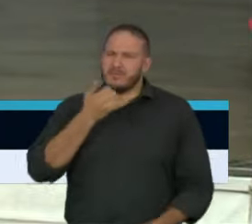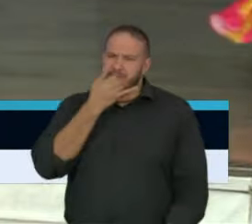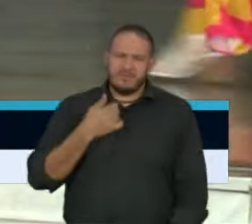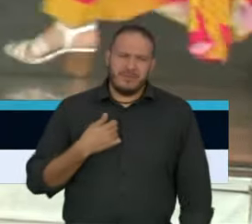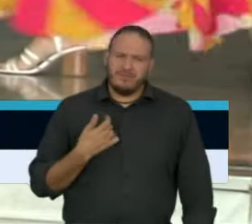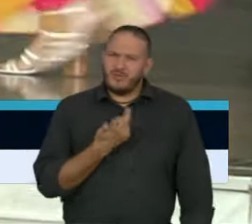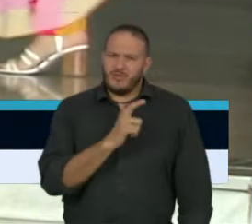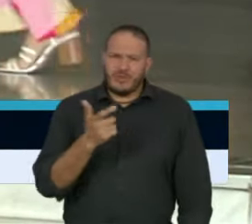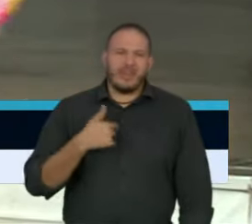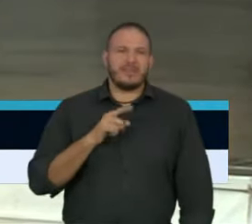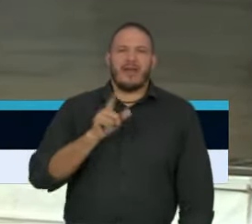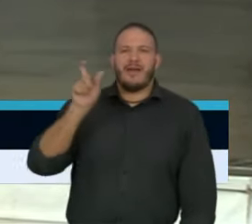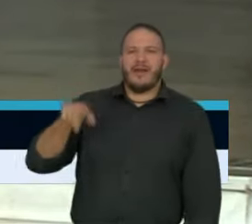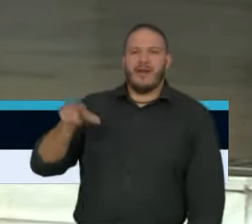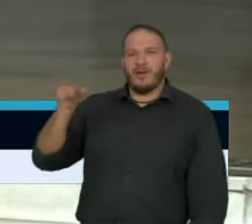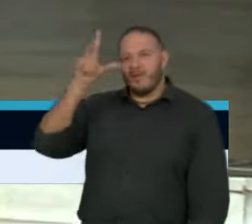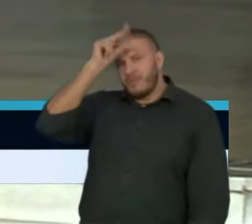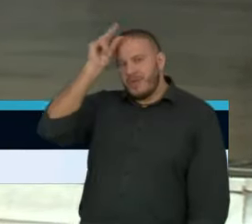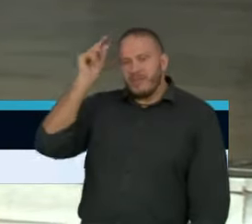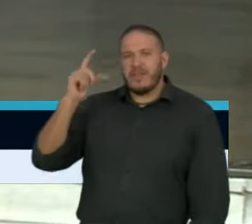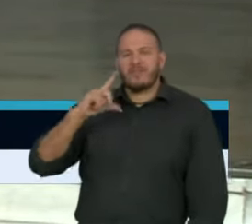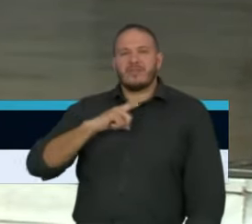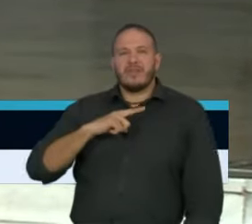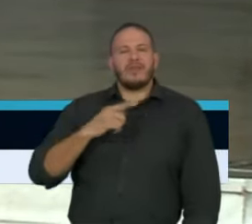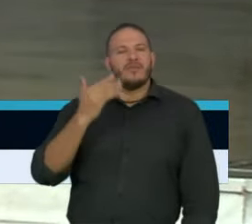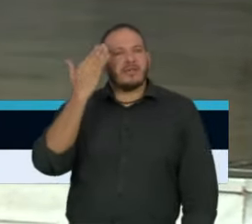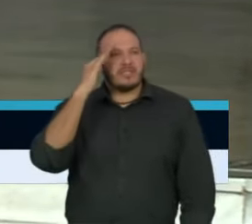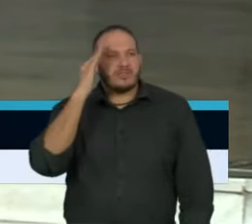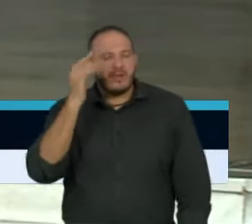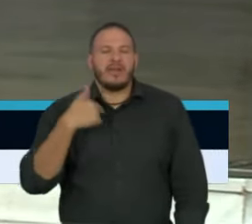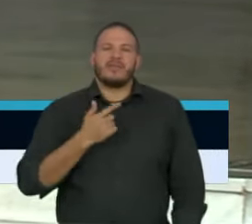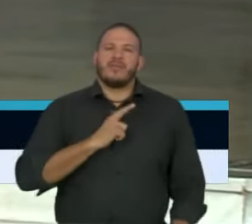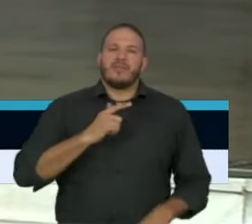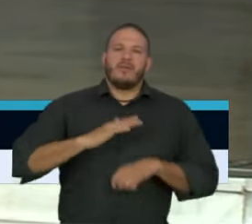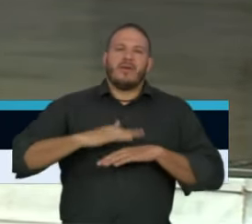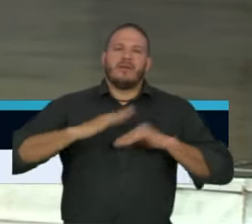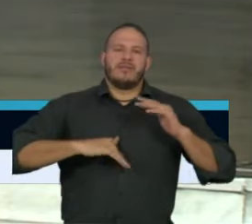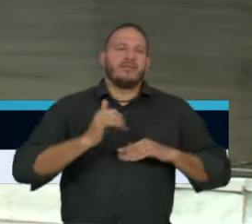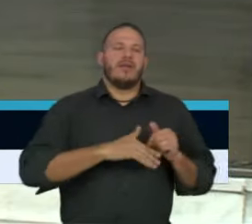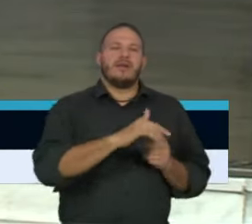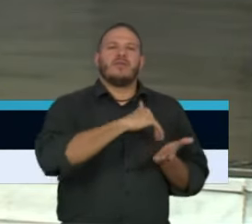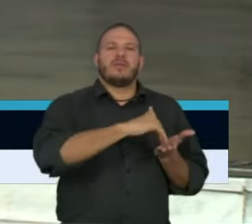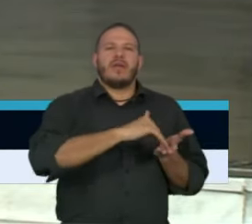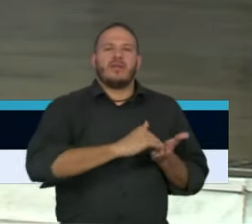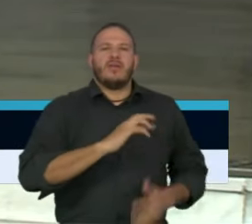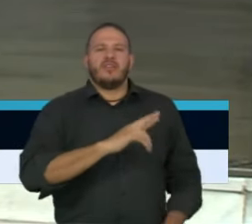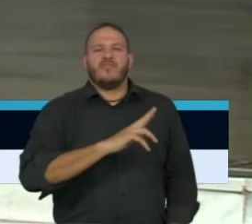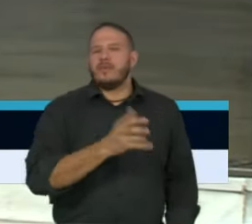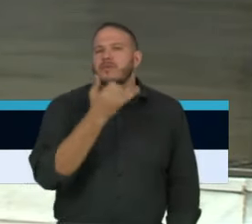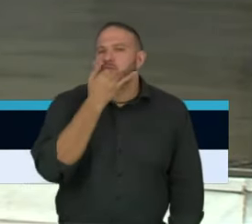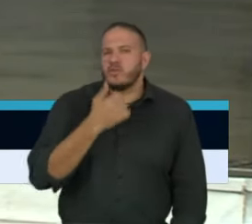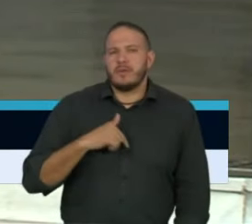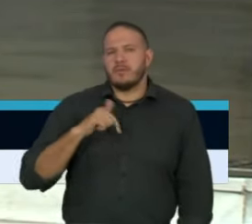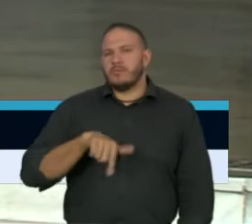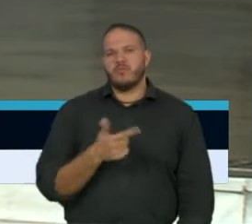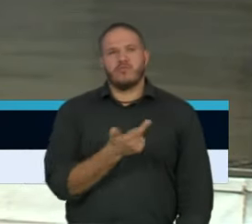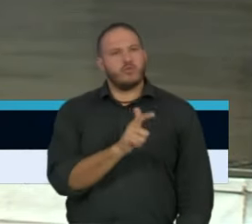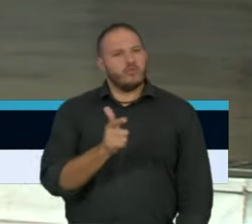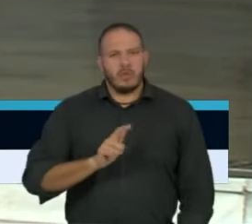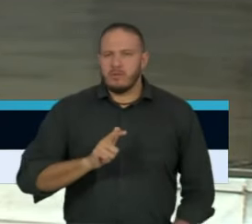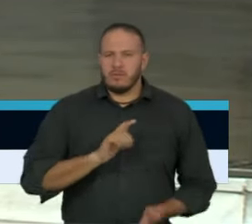de o prefeito ter um entendimento e ter uma ação e os secretários terem outro. A gente não tem